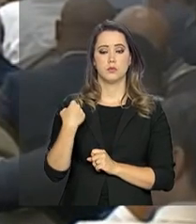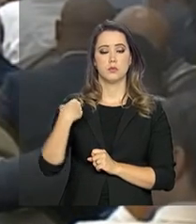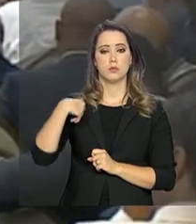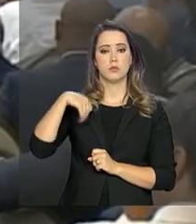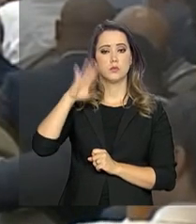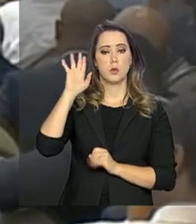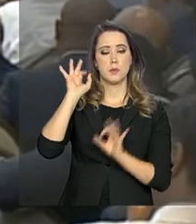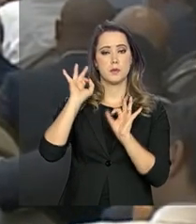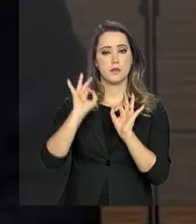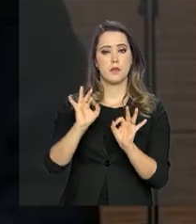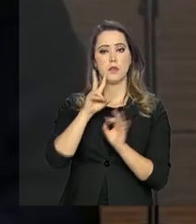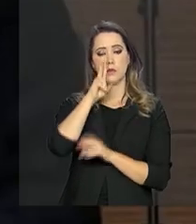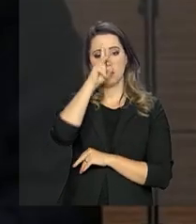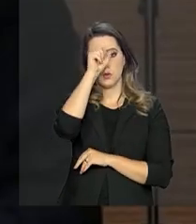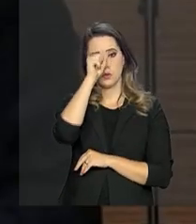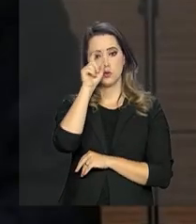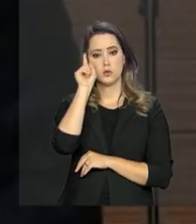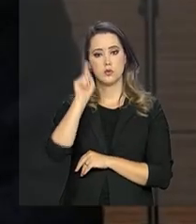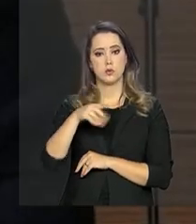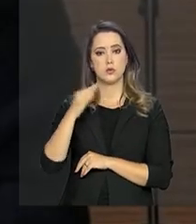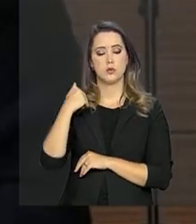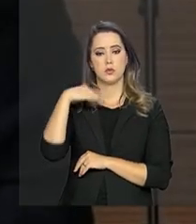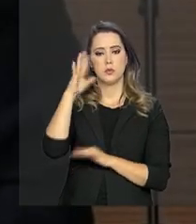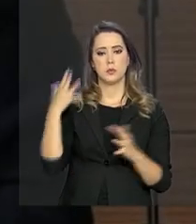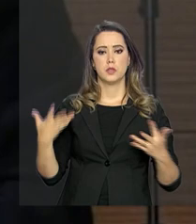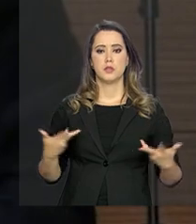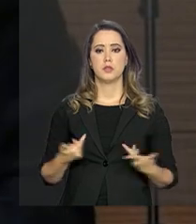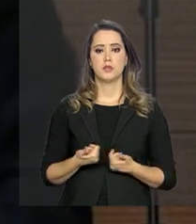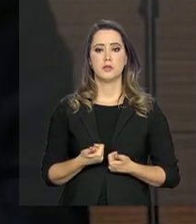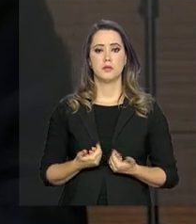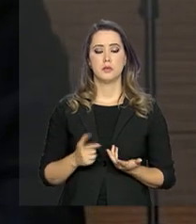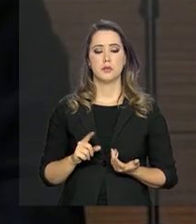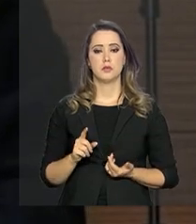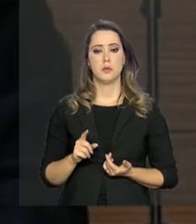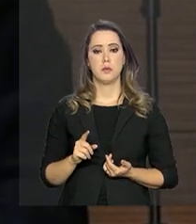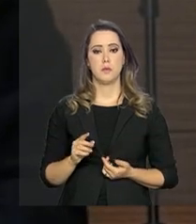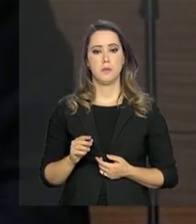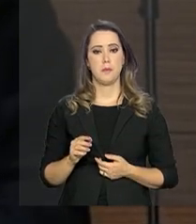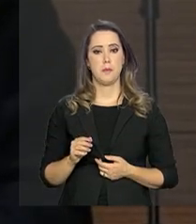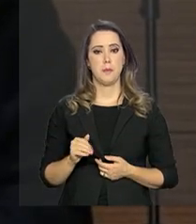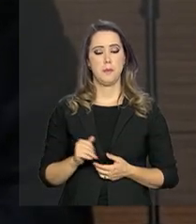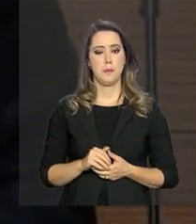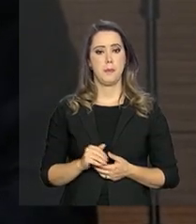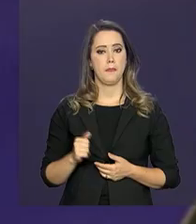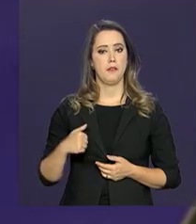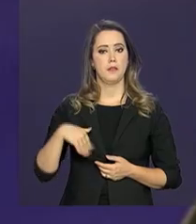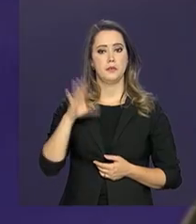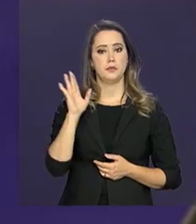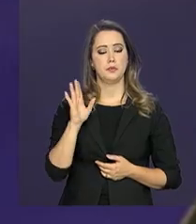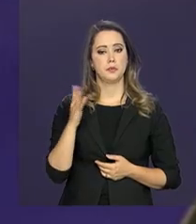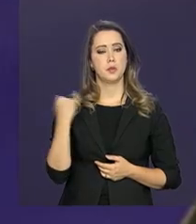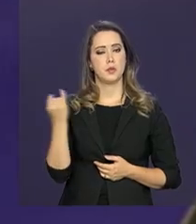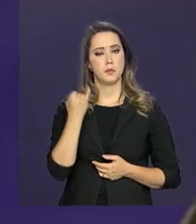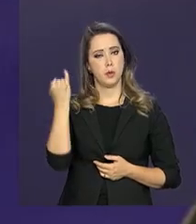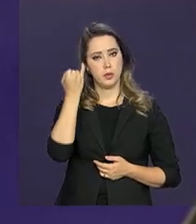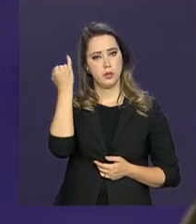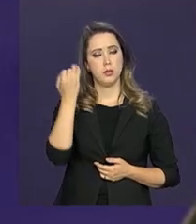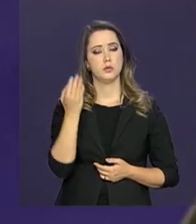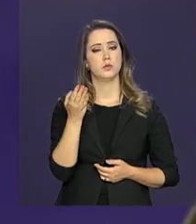sólida mais eficiente mais prestigiada